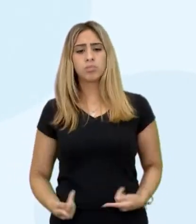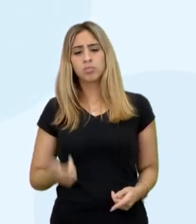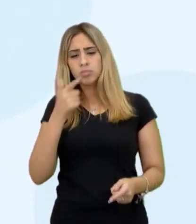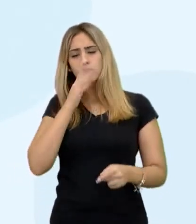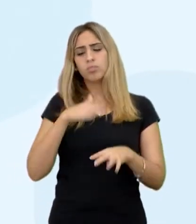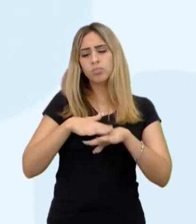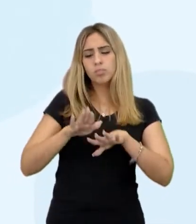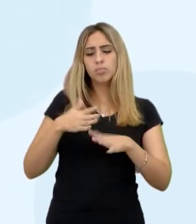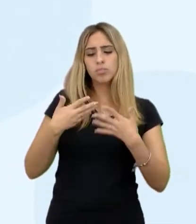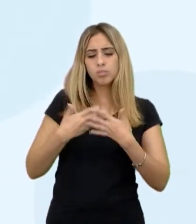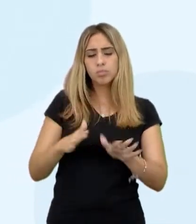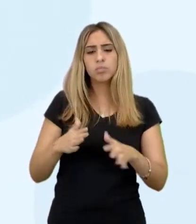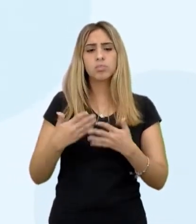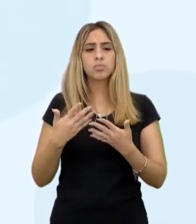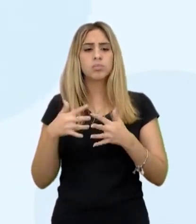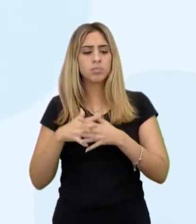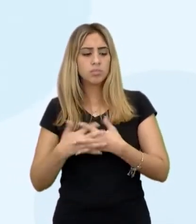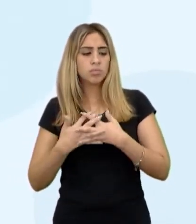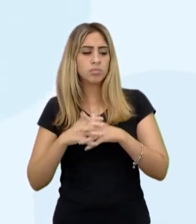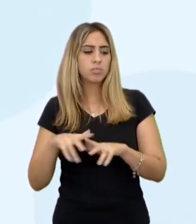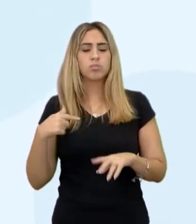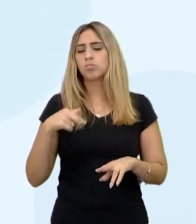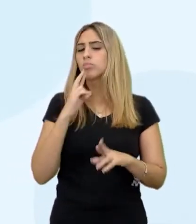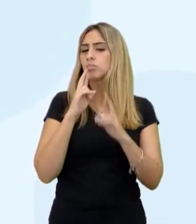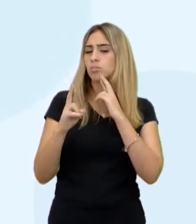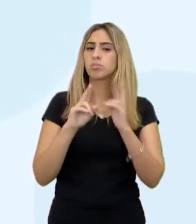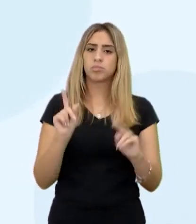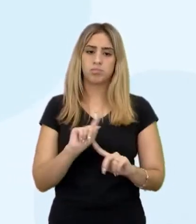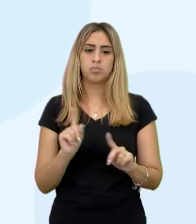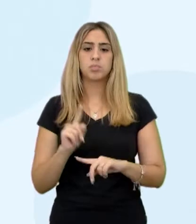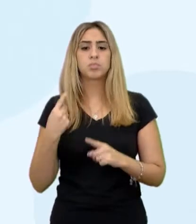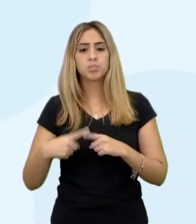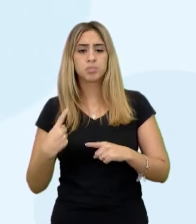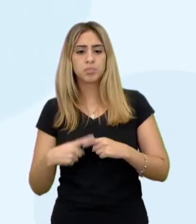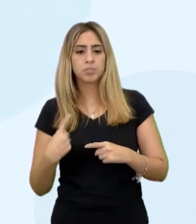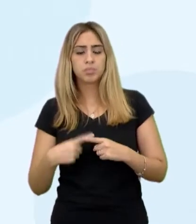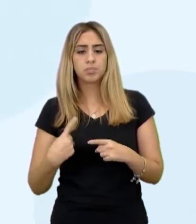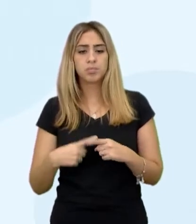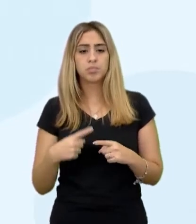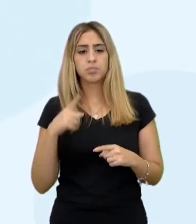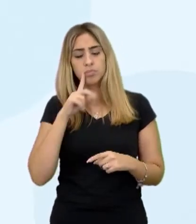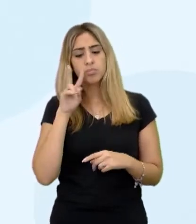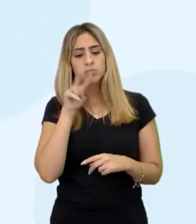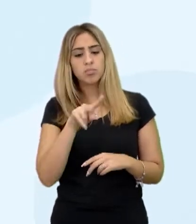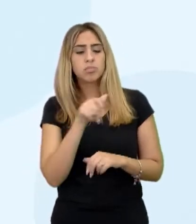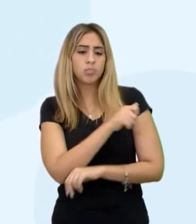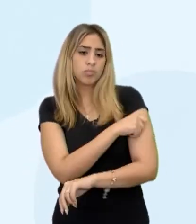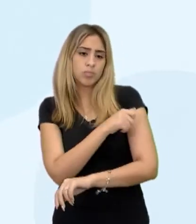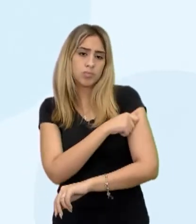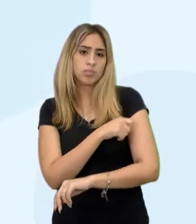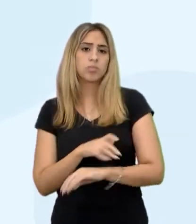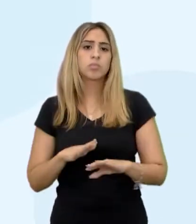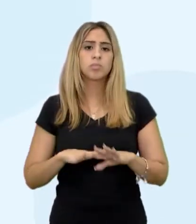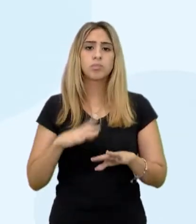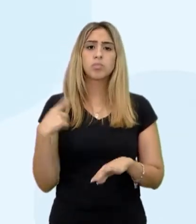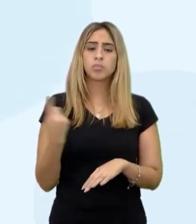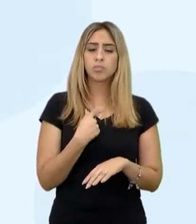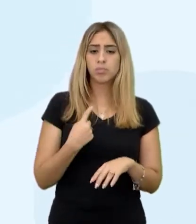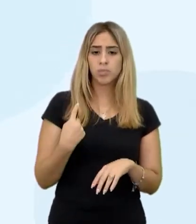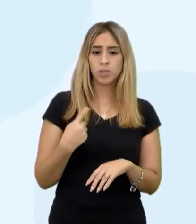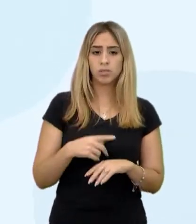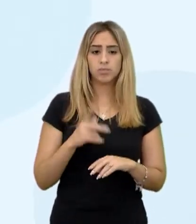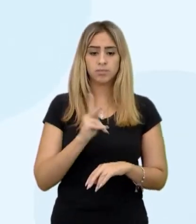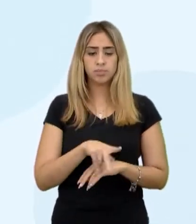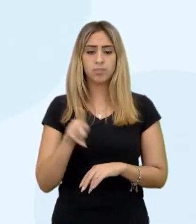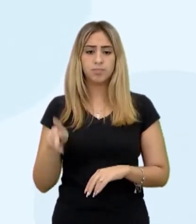aí. A gente não vai responder aqui, até porque é do ponto de vista do estudante, mas assim, acho que para nós,